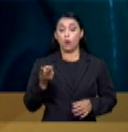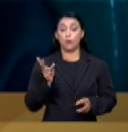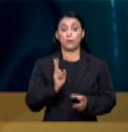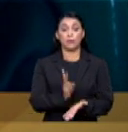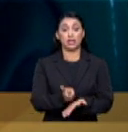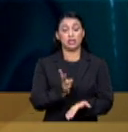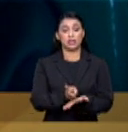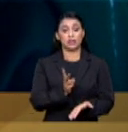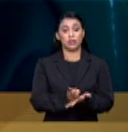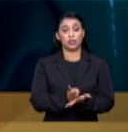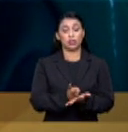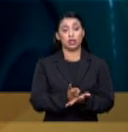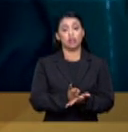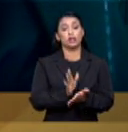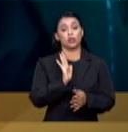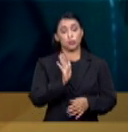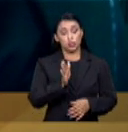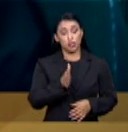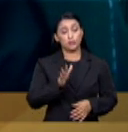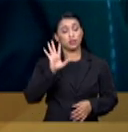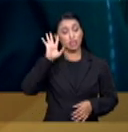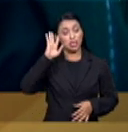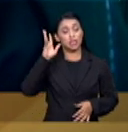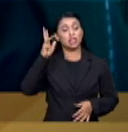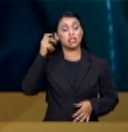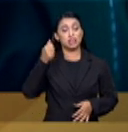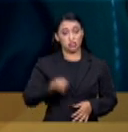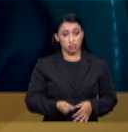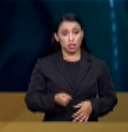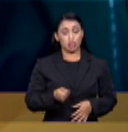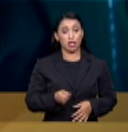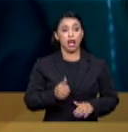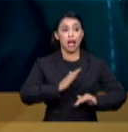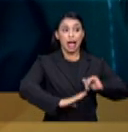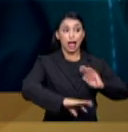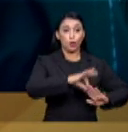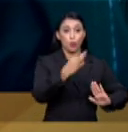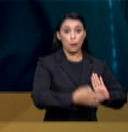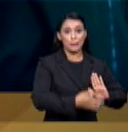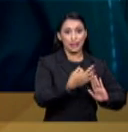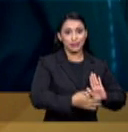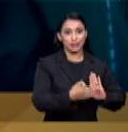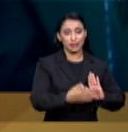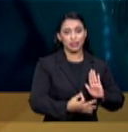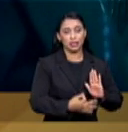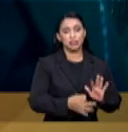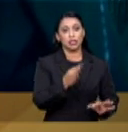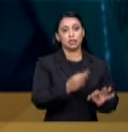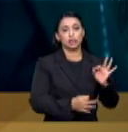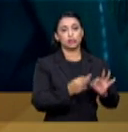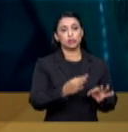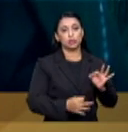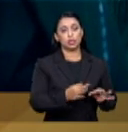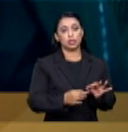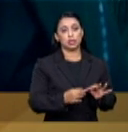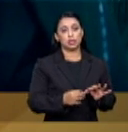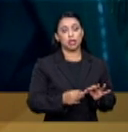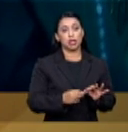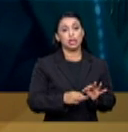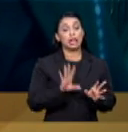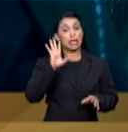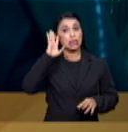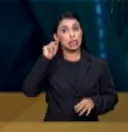como decidido até aqui, a competência da justiça prolatora da decisão